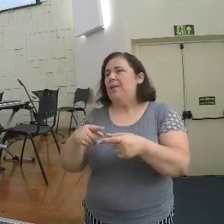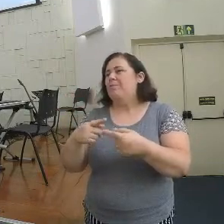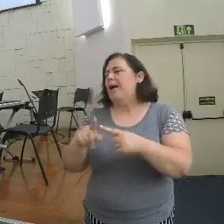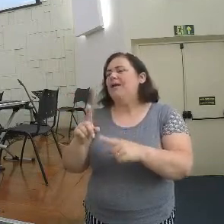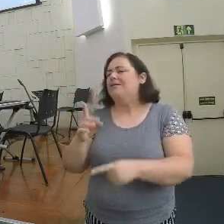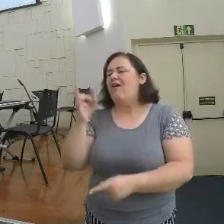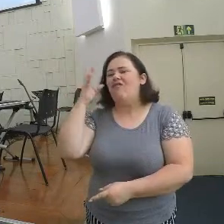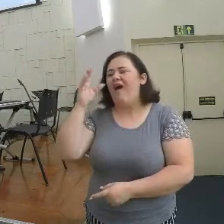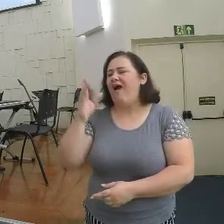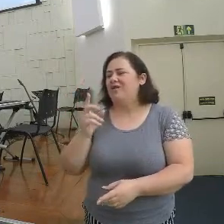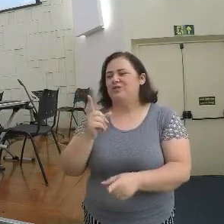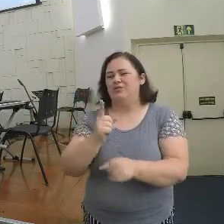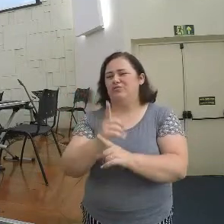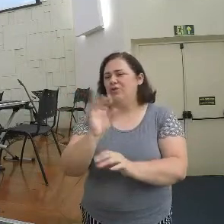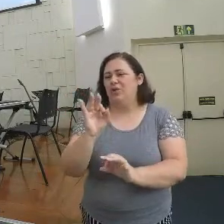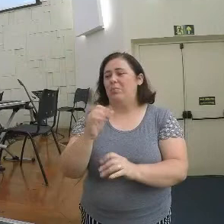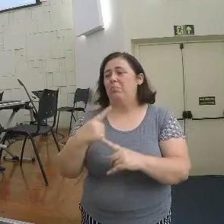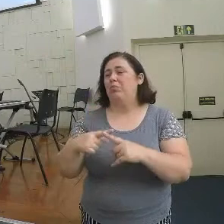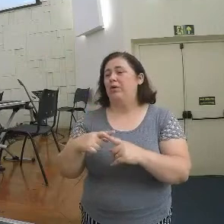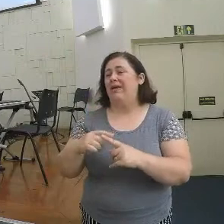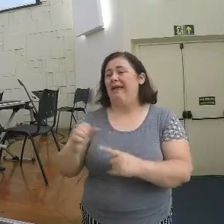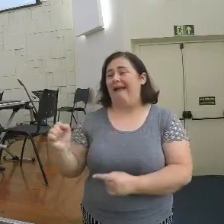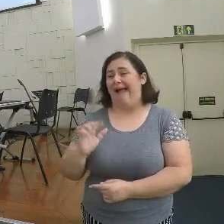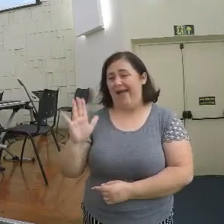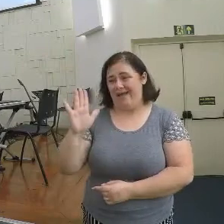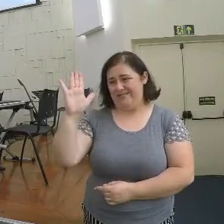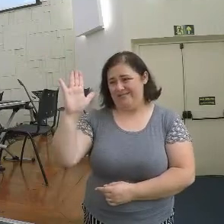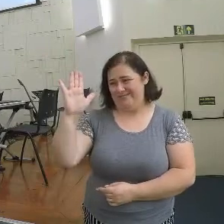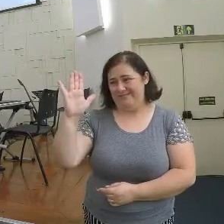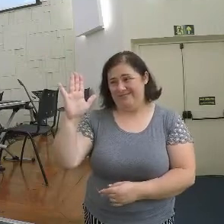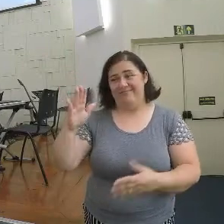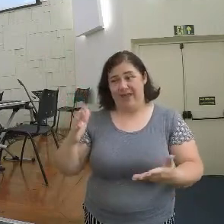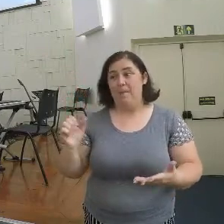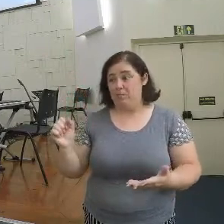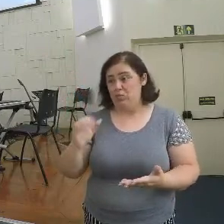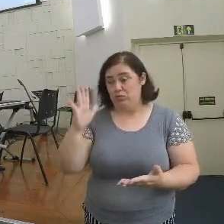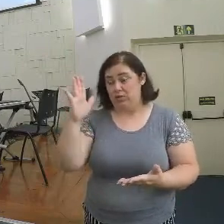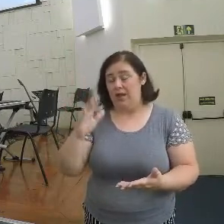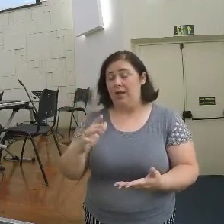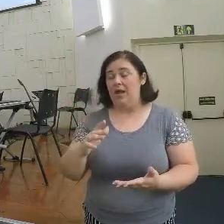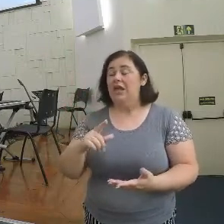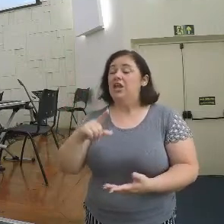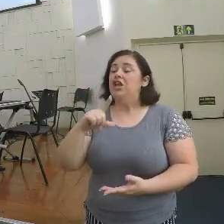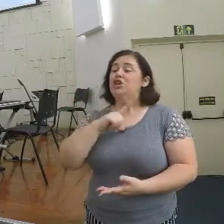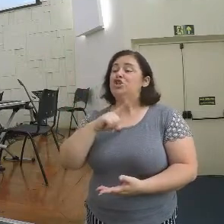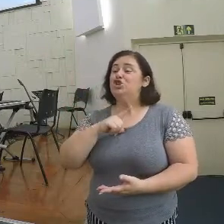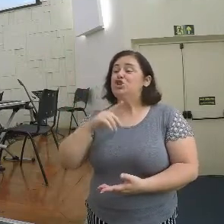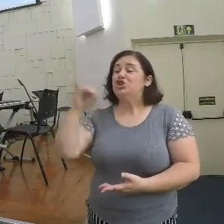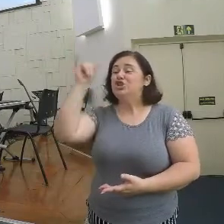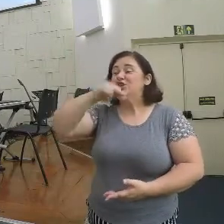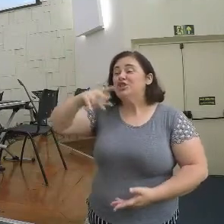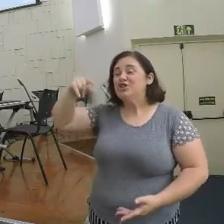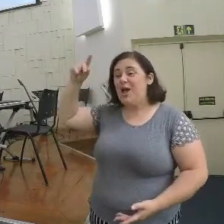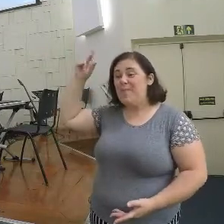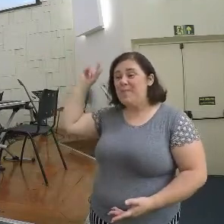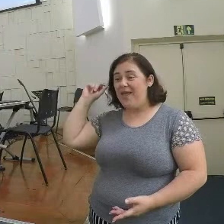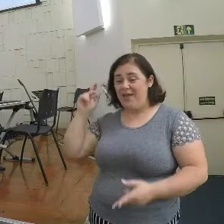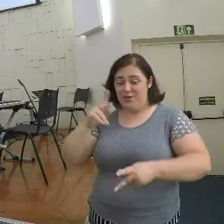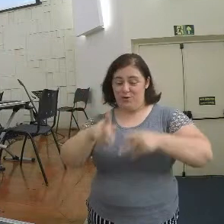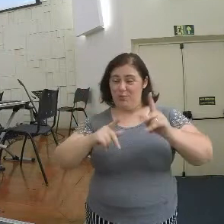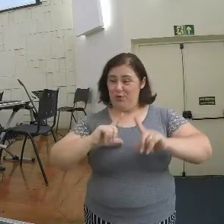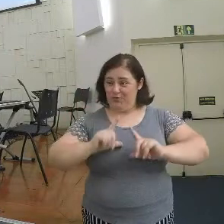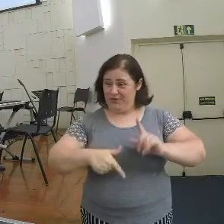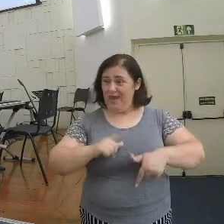os currais, os pastos, as plantações, a agricultura. O Senhor tem abençoado tudo, e nós queremos com